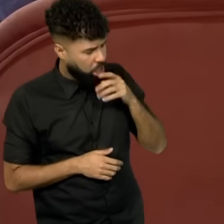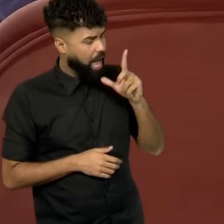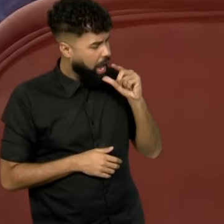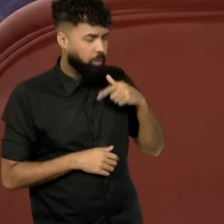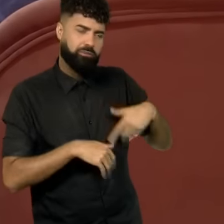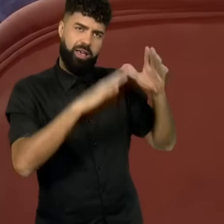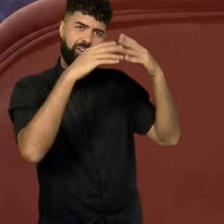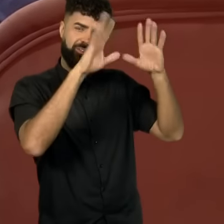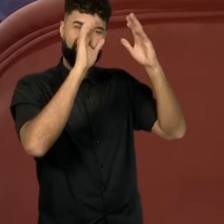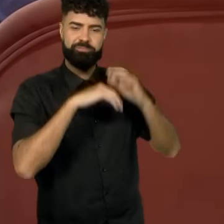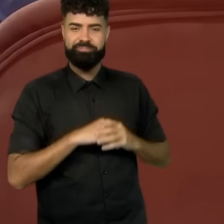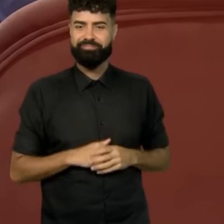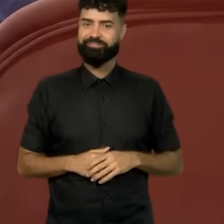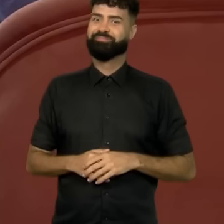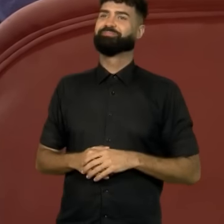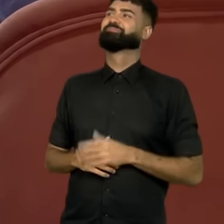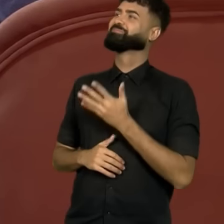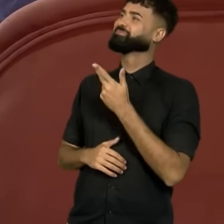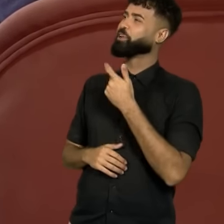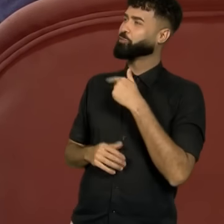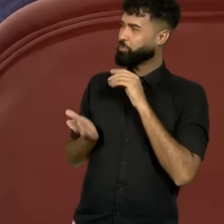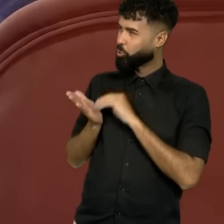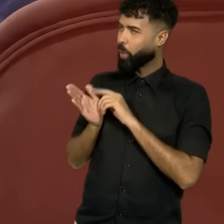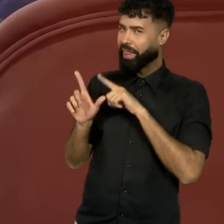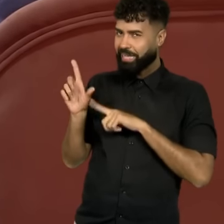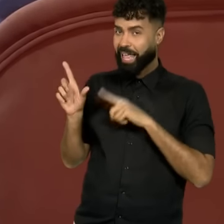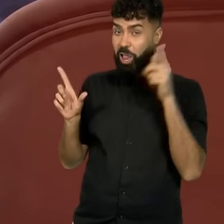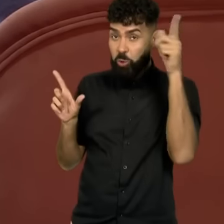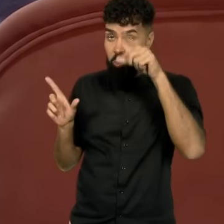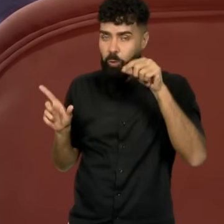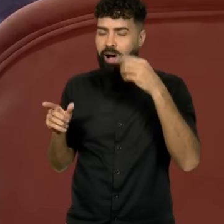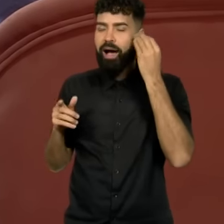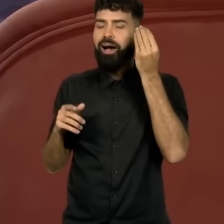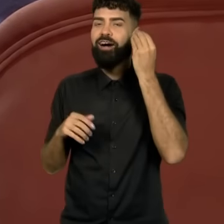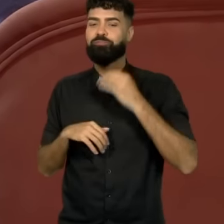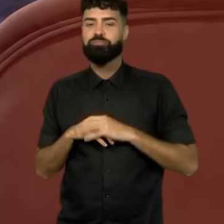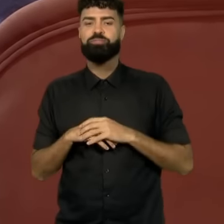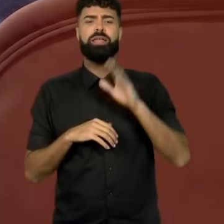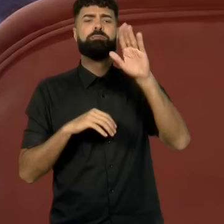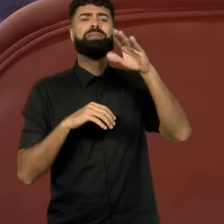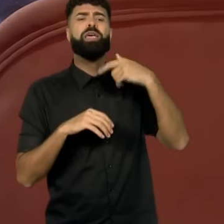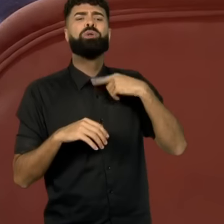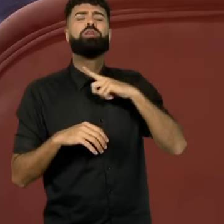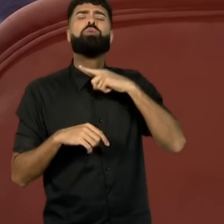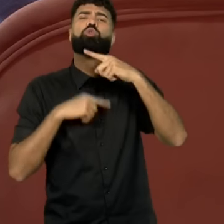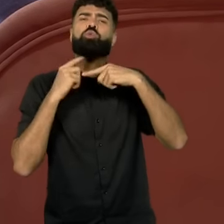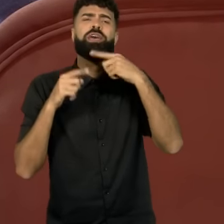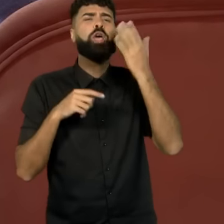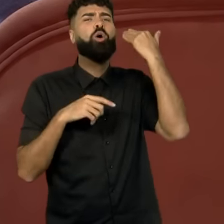Toninho, deixa eu te perguntar uma coisa. É água no mar porque... Eu tenho uma dúvida nessa música que eu sempre... Eu estive